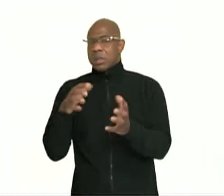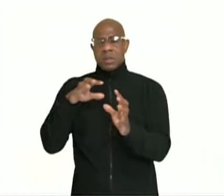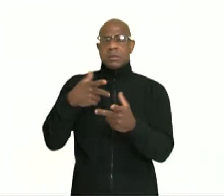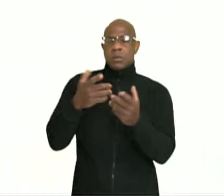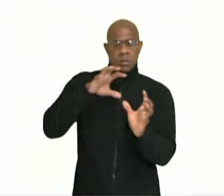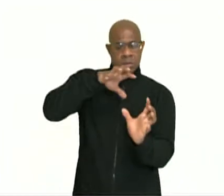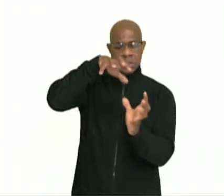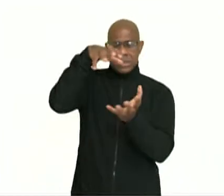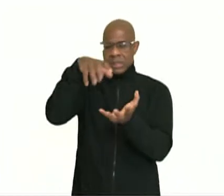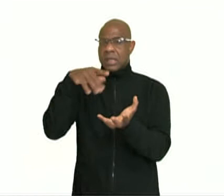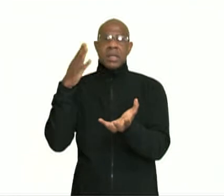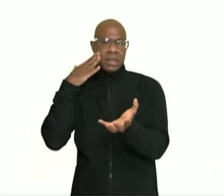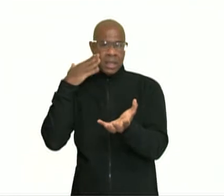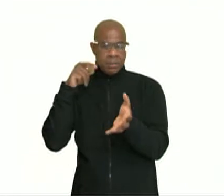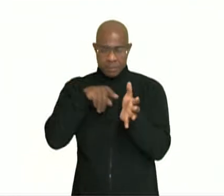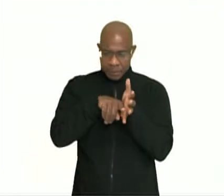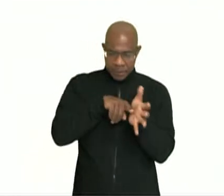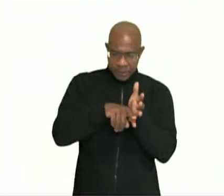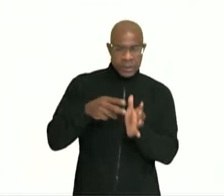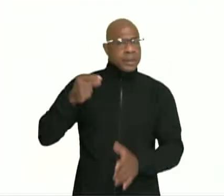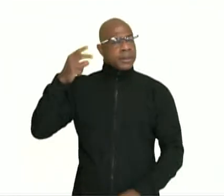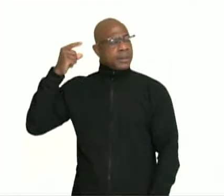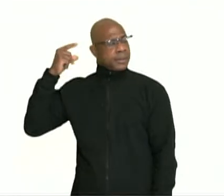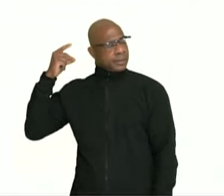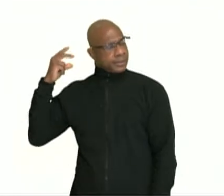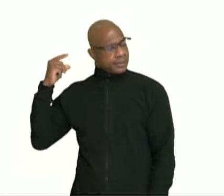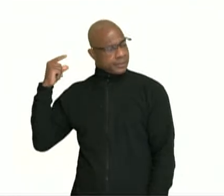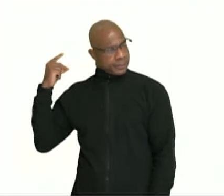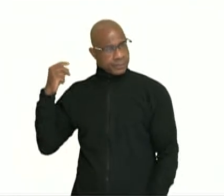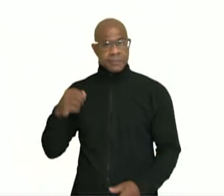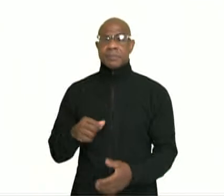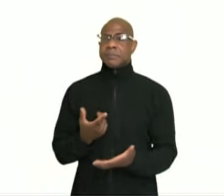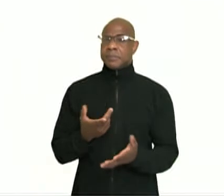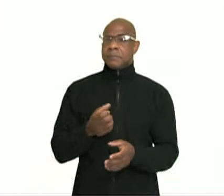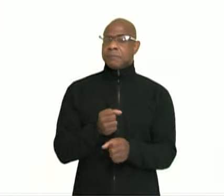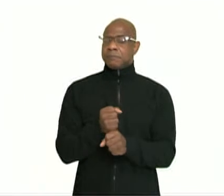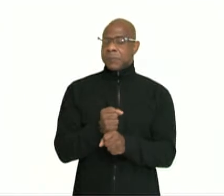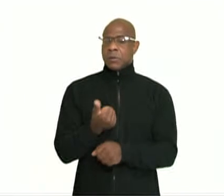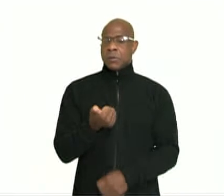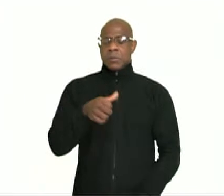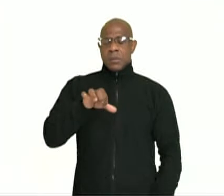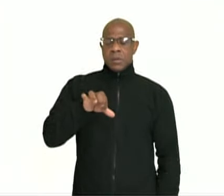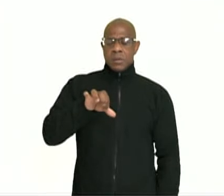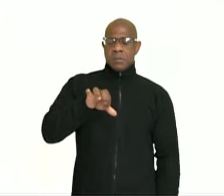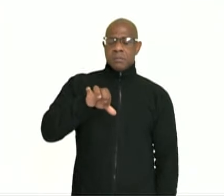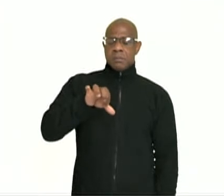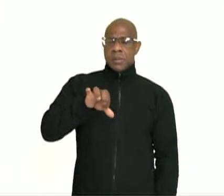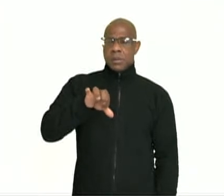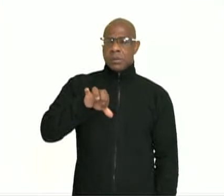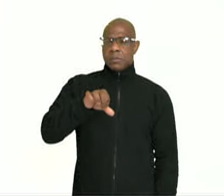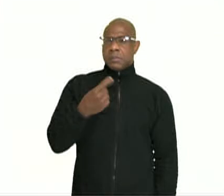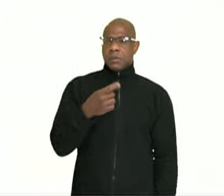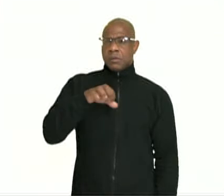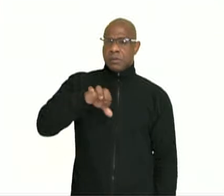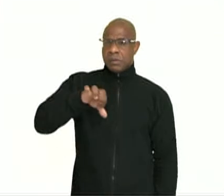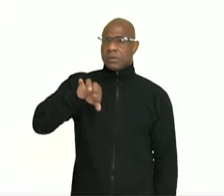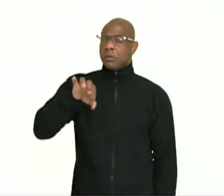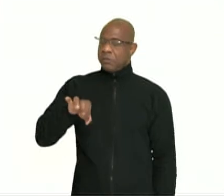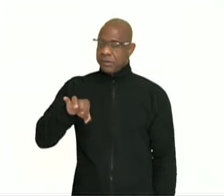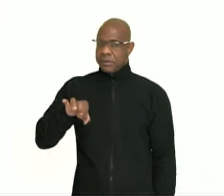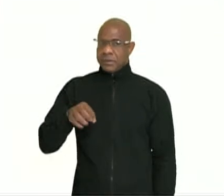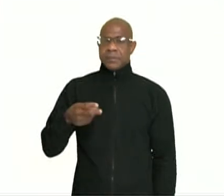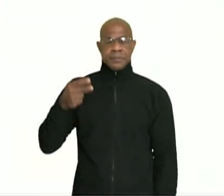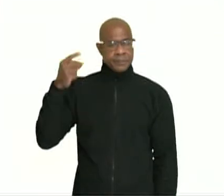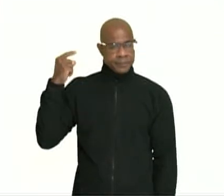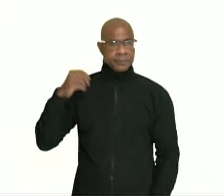rotação da Terra desde a década de 90. Nos últimos 30 anos,